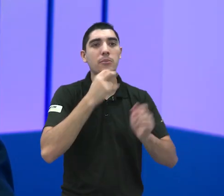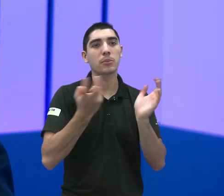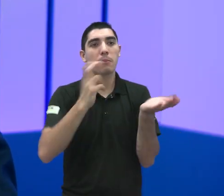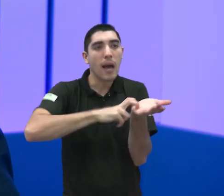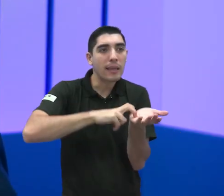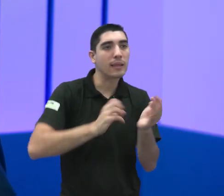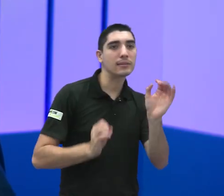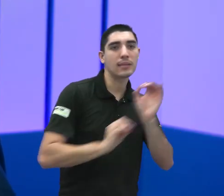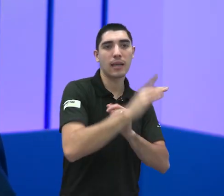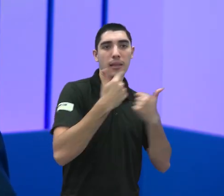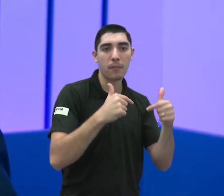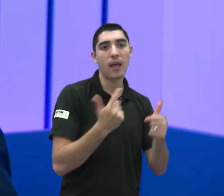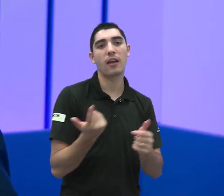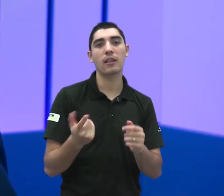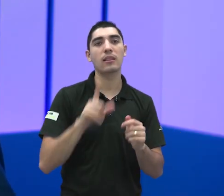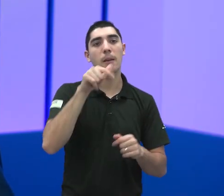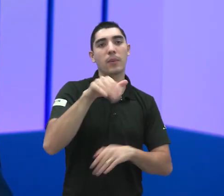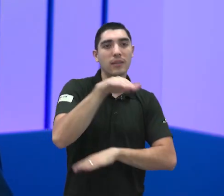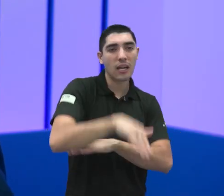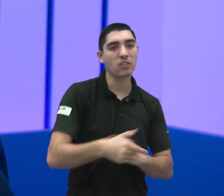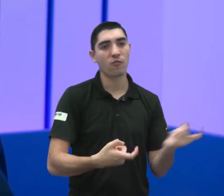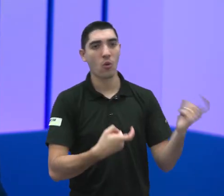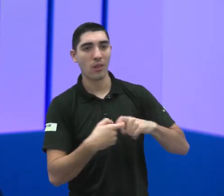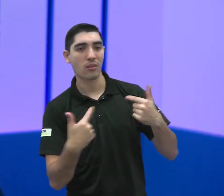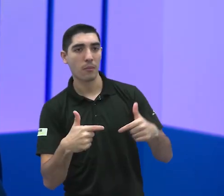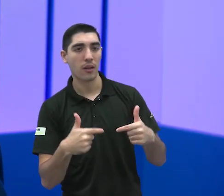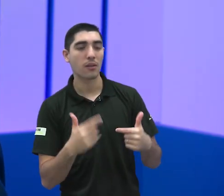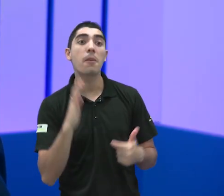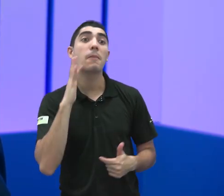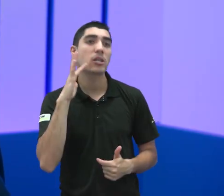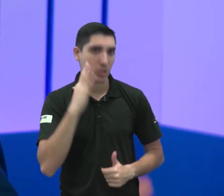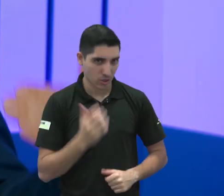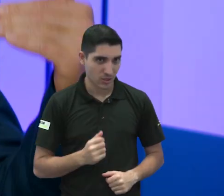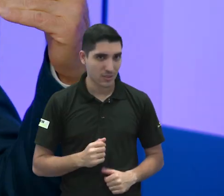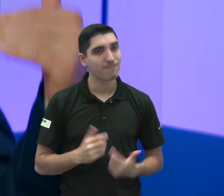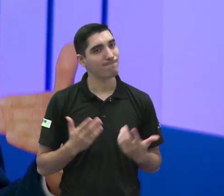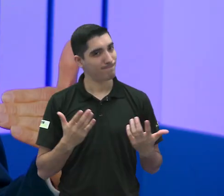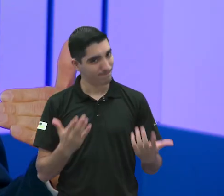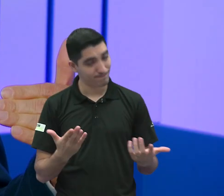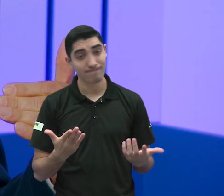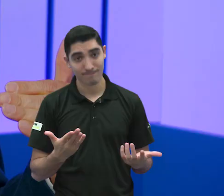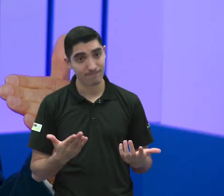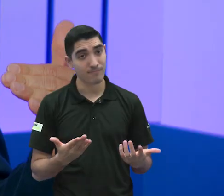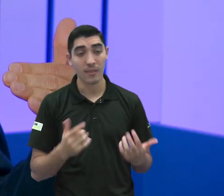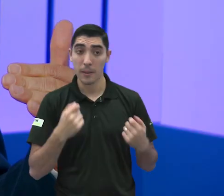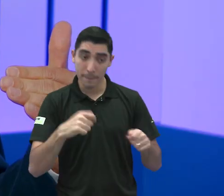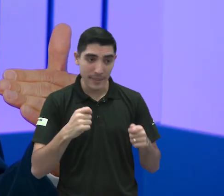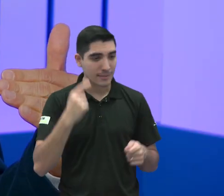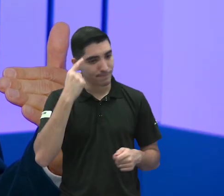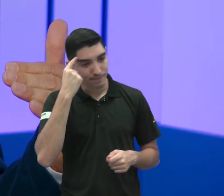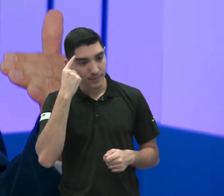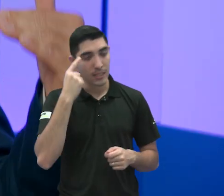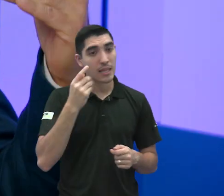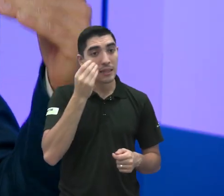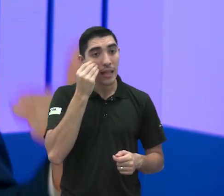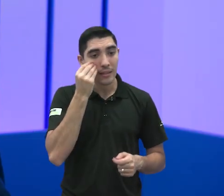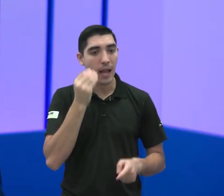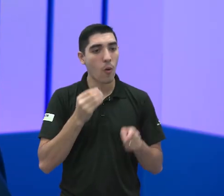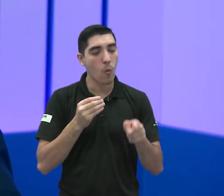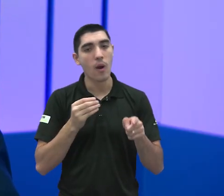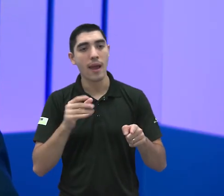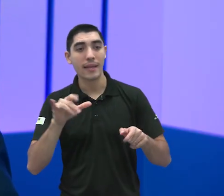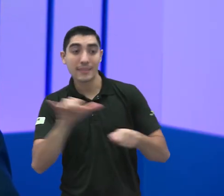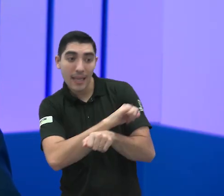Então, há que existir esse planejamento. Como é que você faz? Você tem que colocar índice de ocupação, você tem que